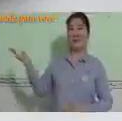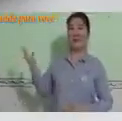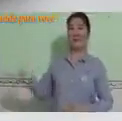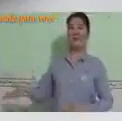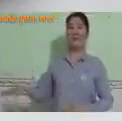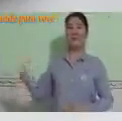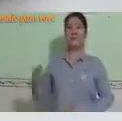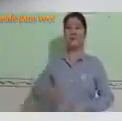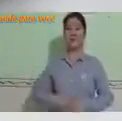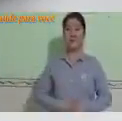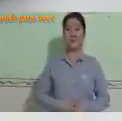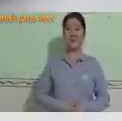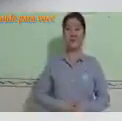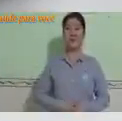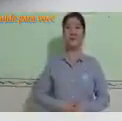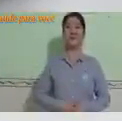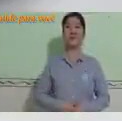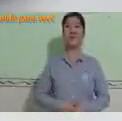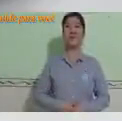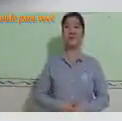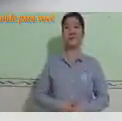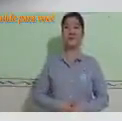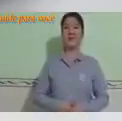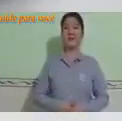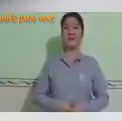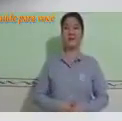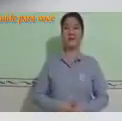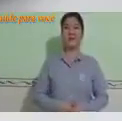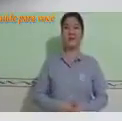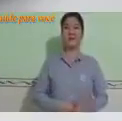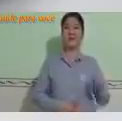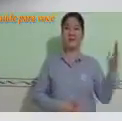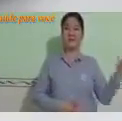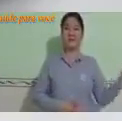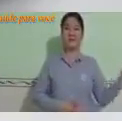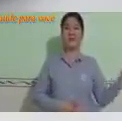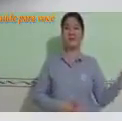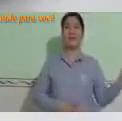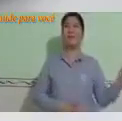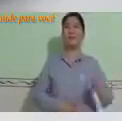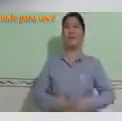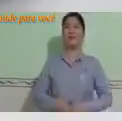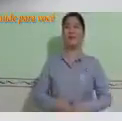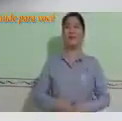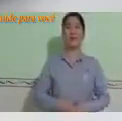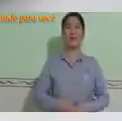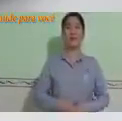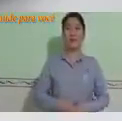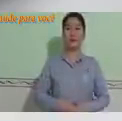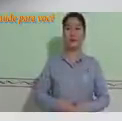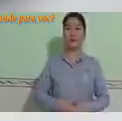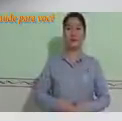Além do uso de antibióticos para curar a doença, vírgula, são também recomendados outros cuidados que ajudam a aliviar